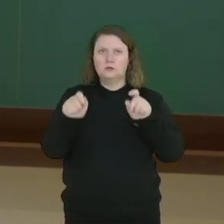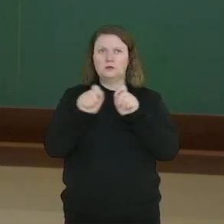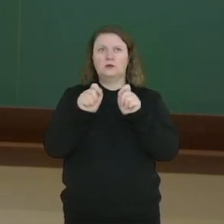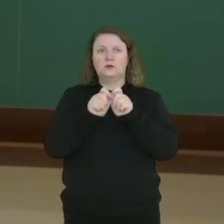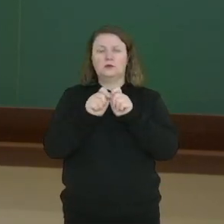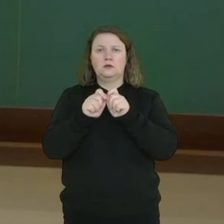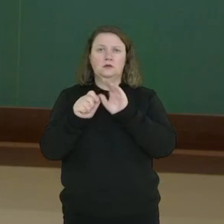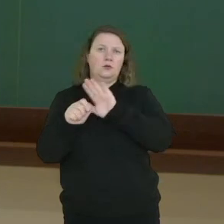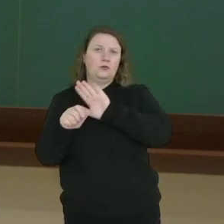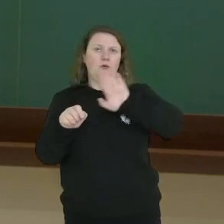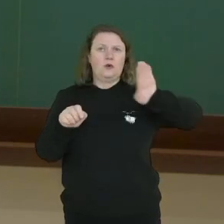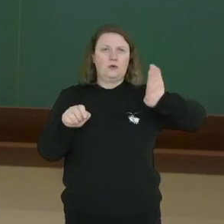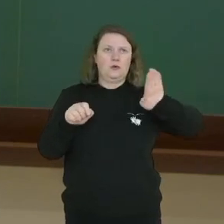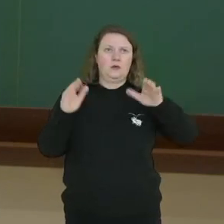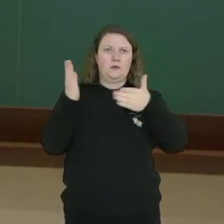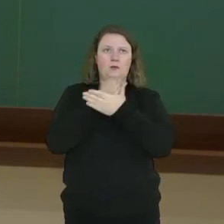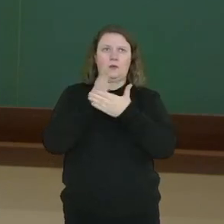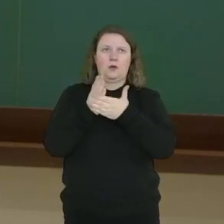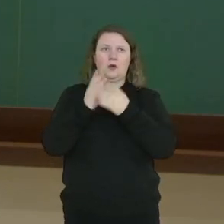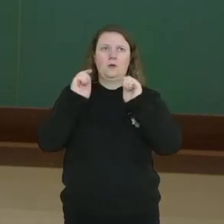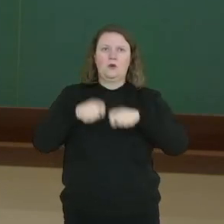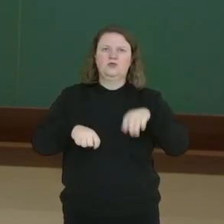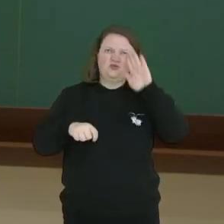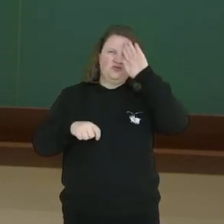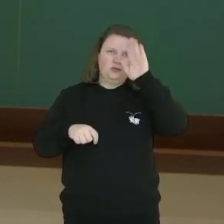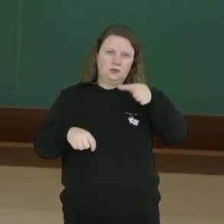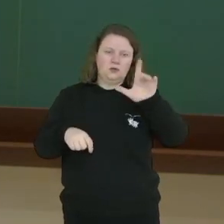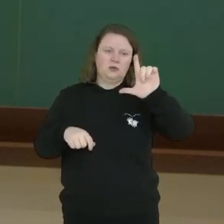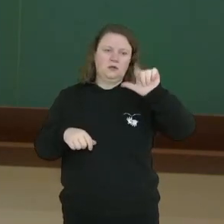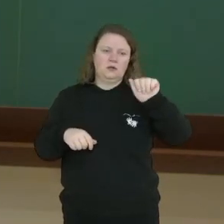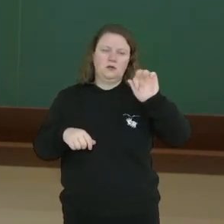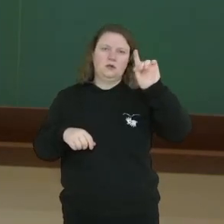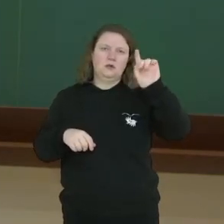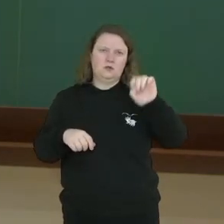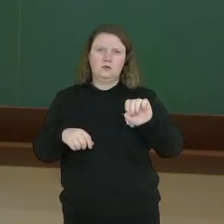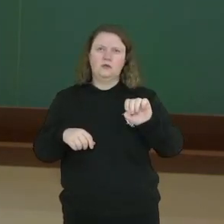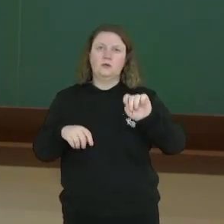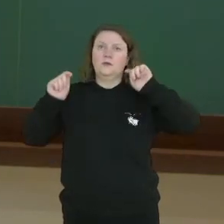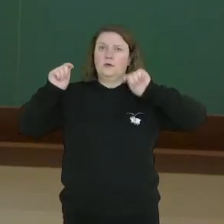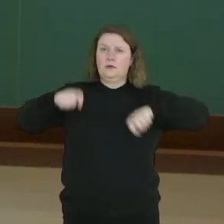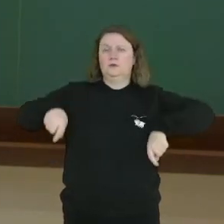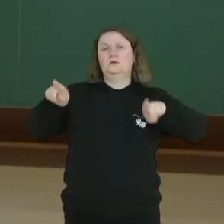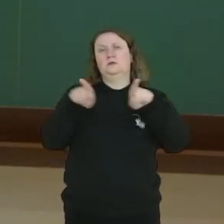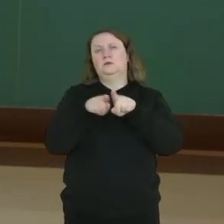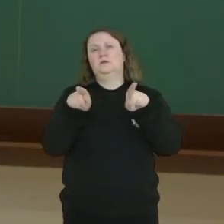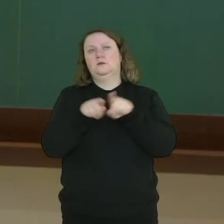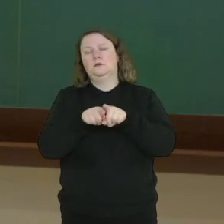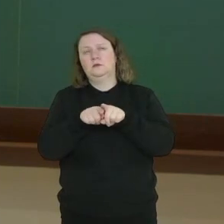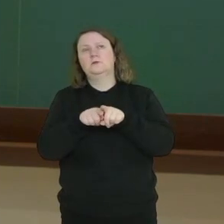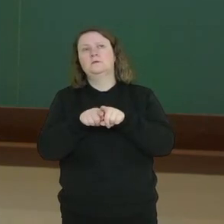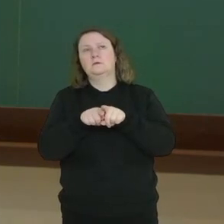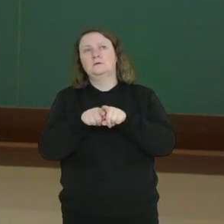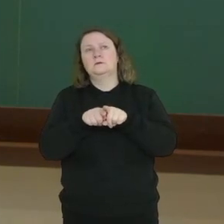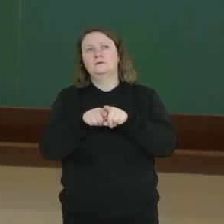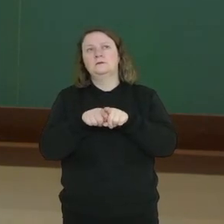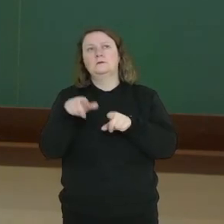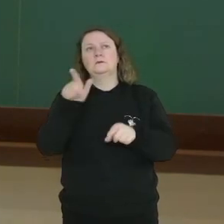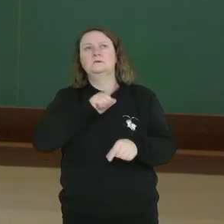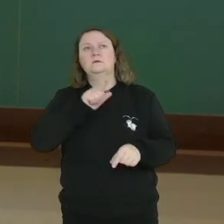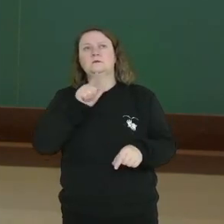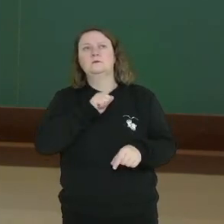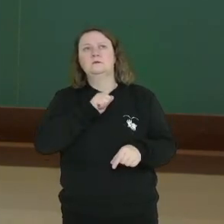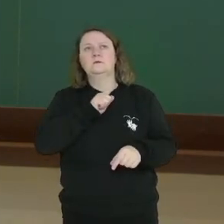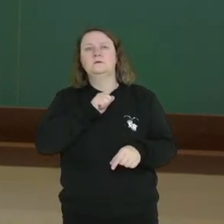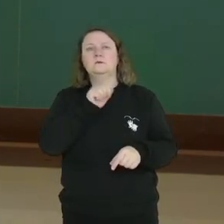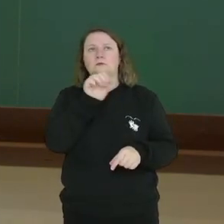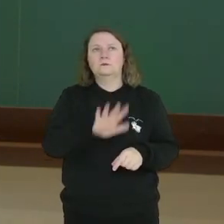ok? Então, eu posso direto para o lado, tendo o lado, eu também faço ao quadrado e tenho o que mais? Tenho